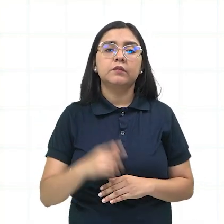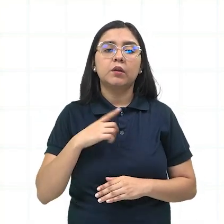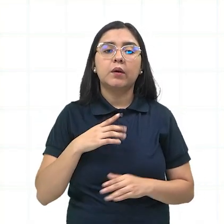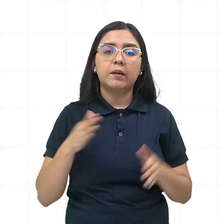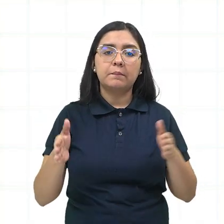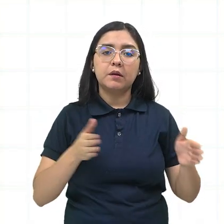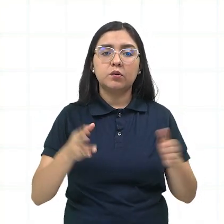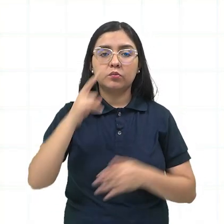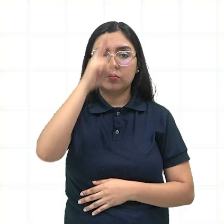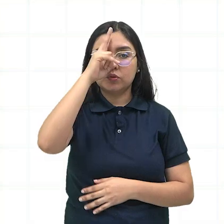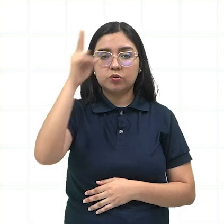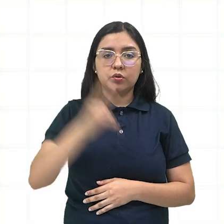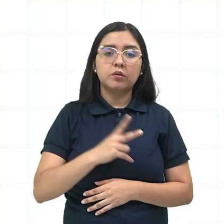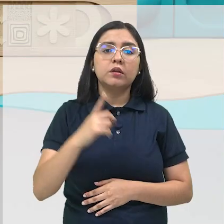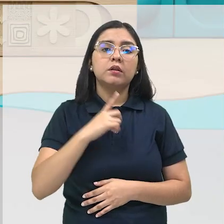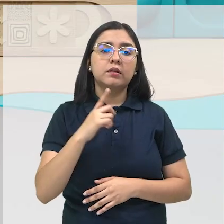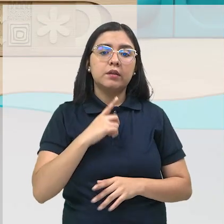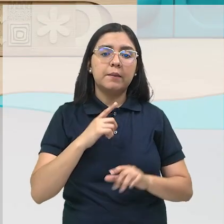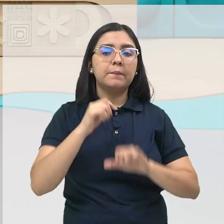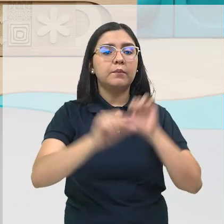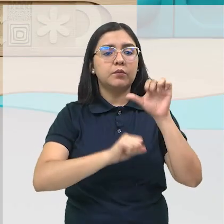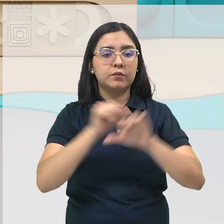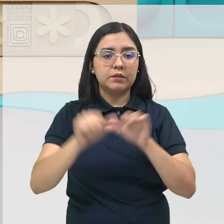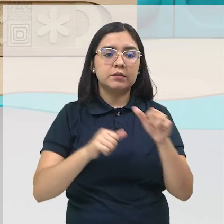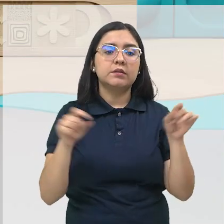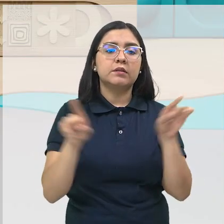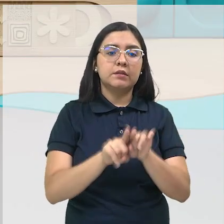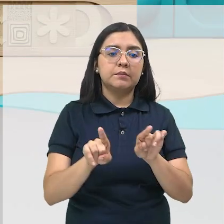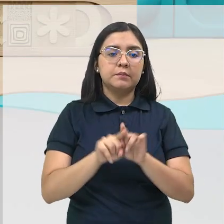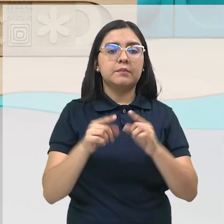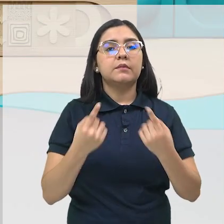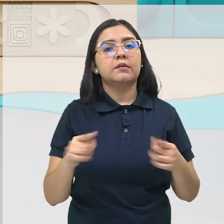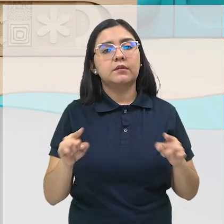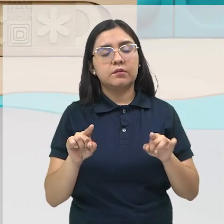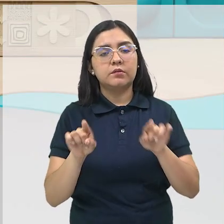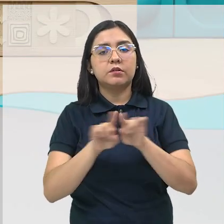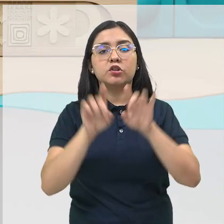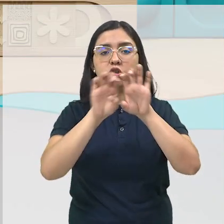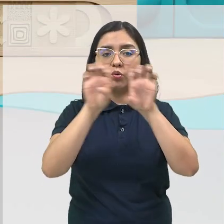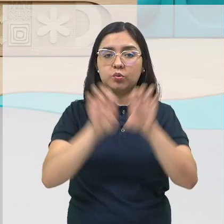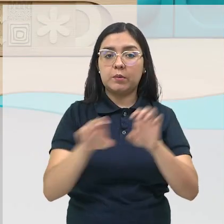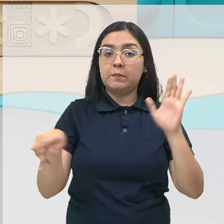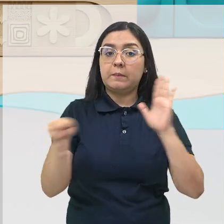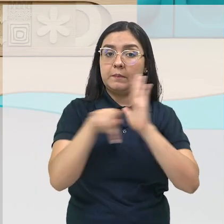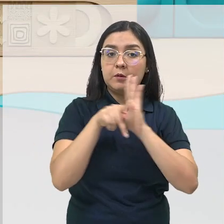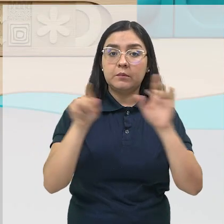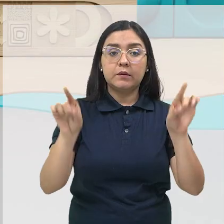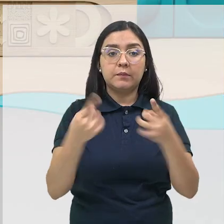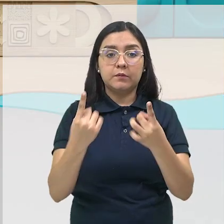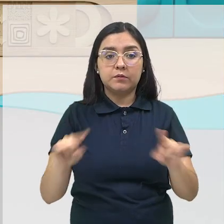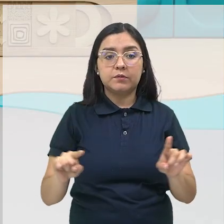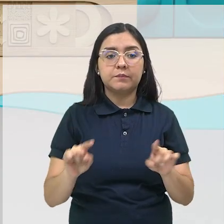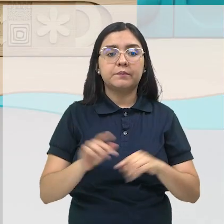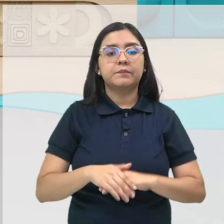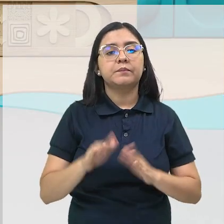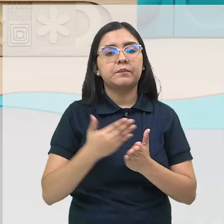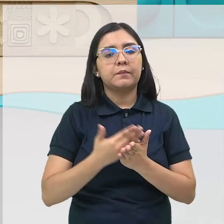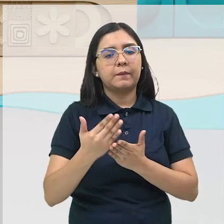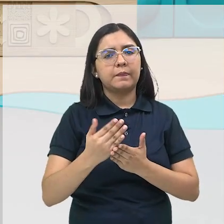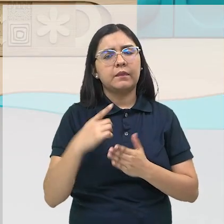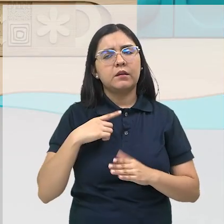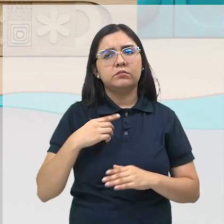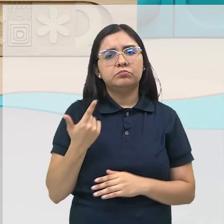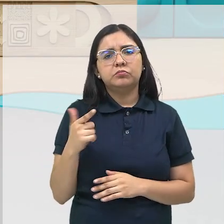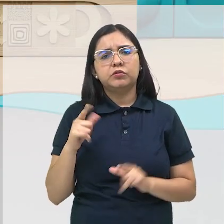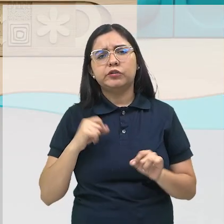período histórico, nós vamos ter mudanças também nas formas e estrutura musical. Inicialmente, nós não